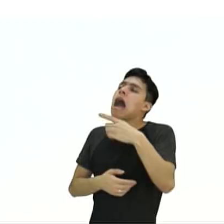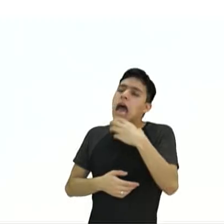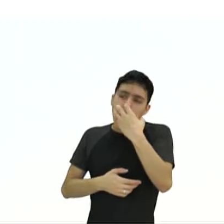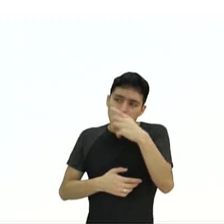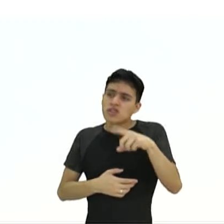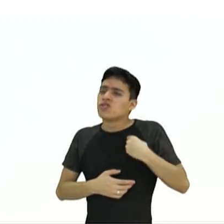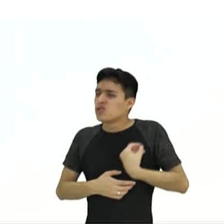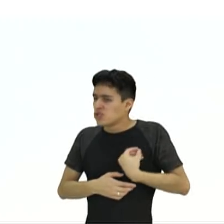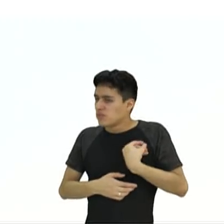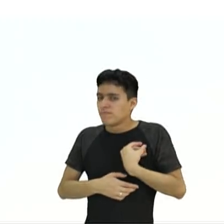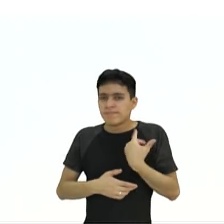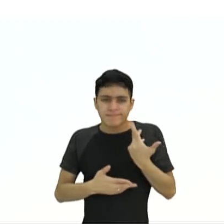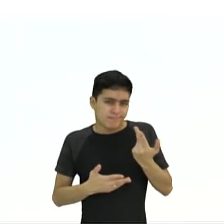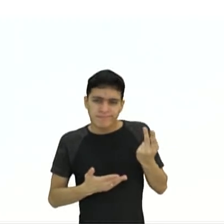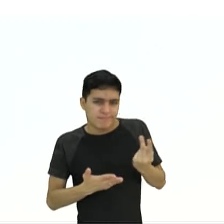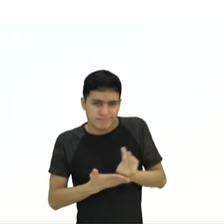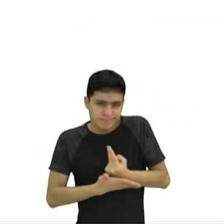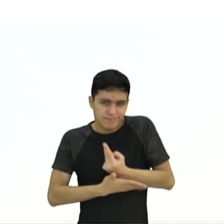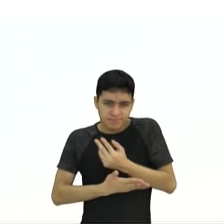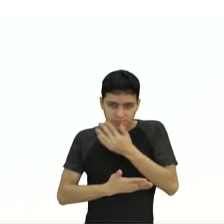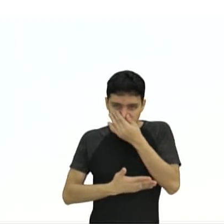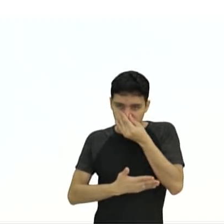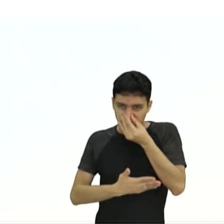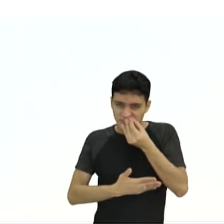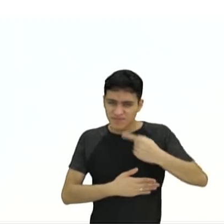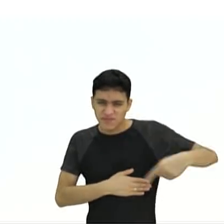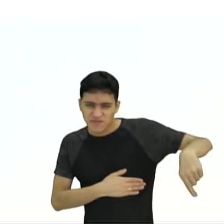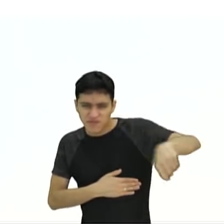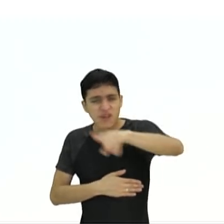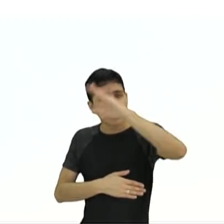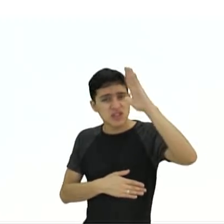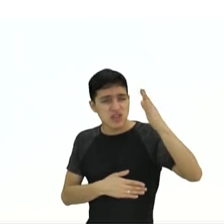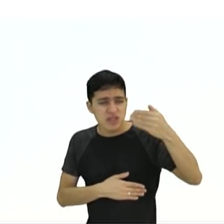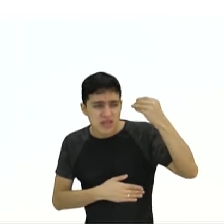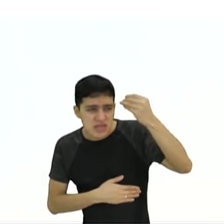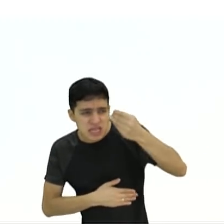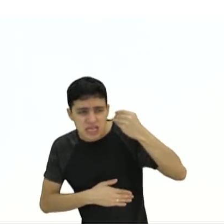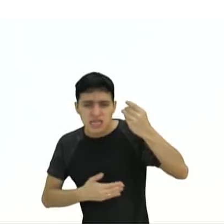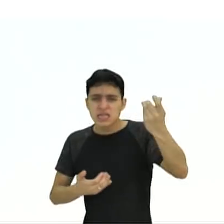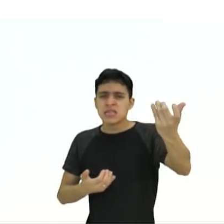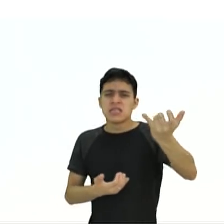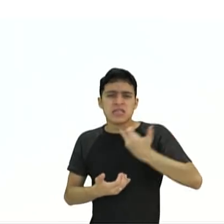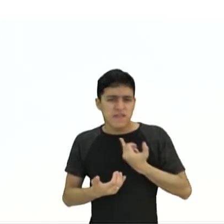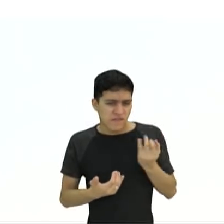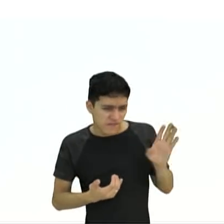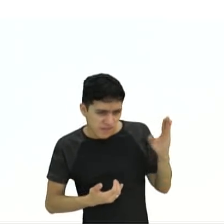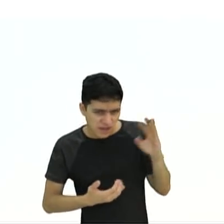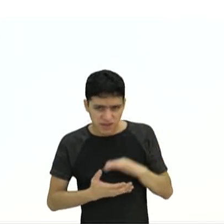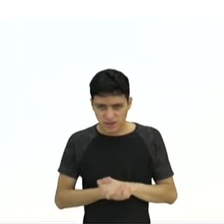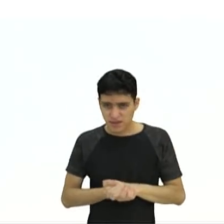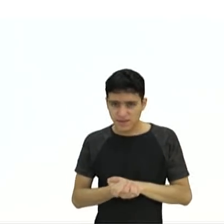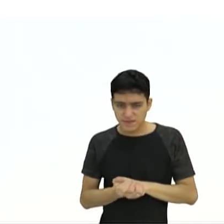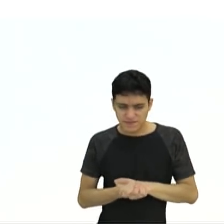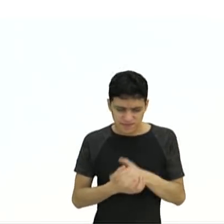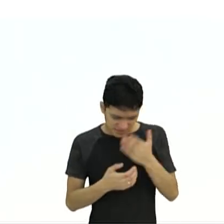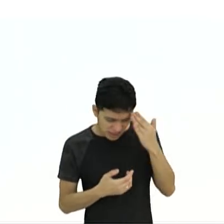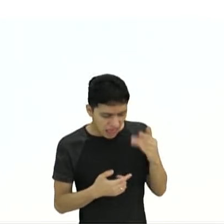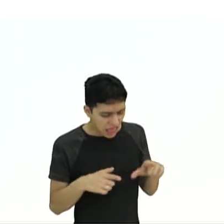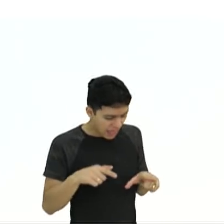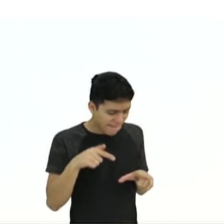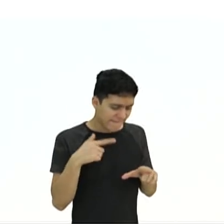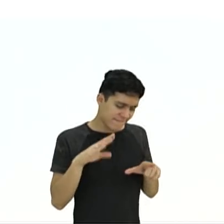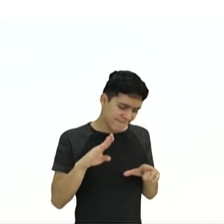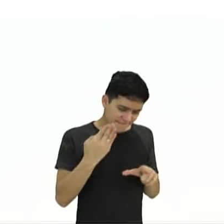existe daquele tamanho. Você já recebeu uma fake news, uma notícia falsa? Você sabe identificá-la? É